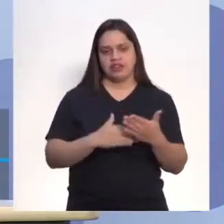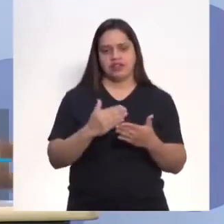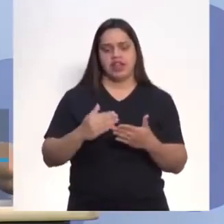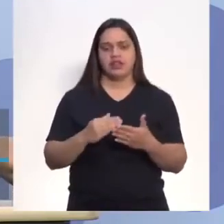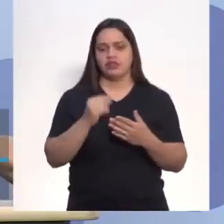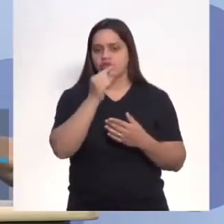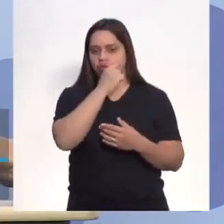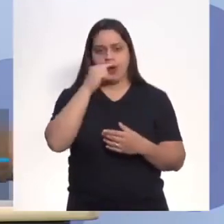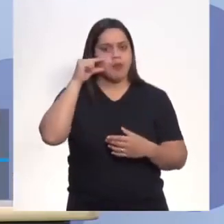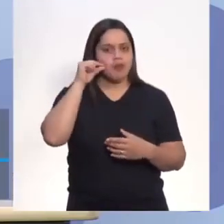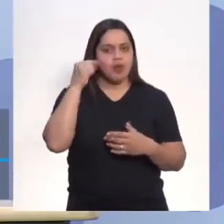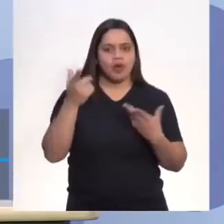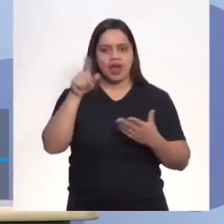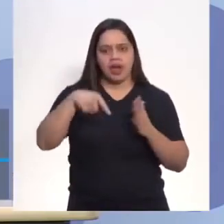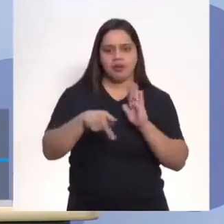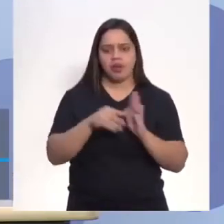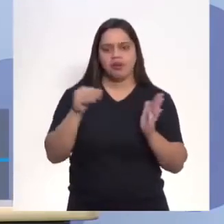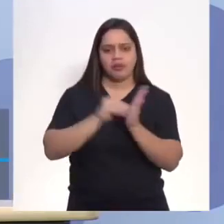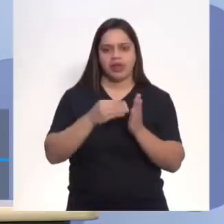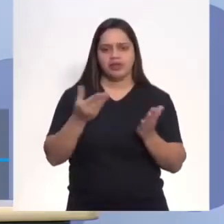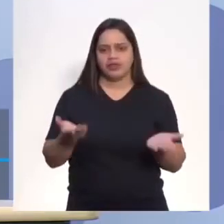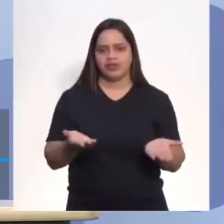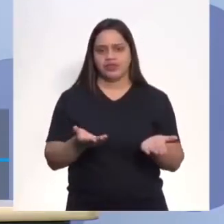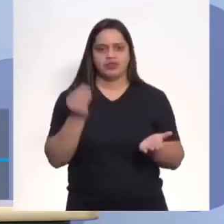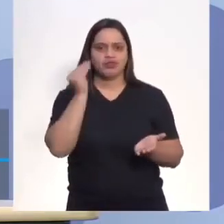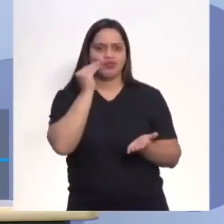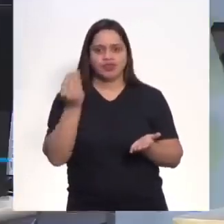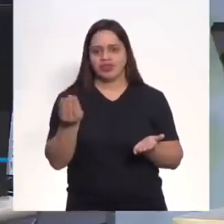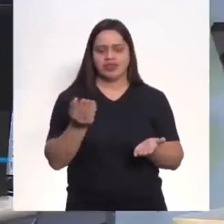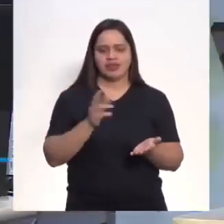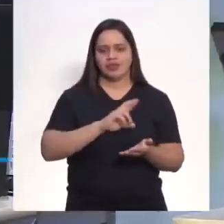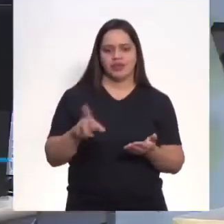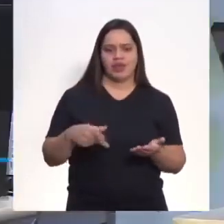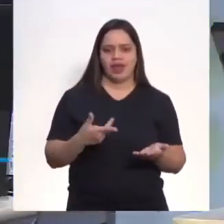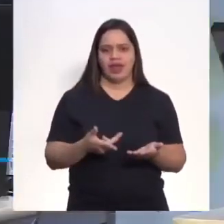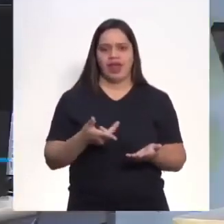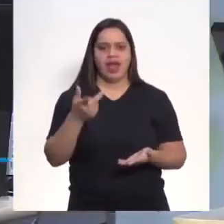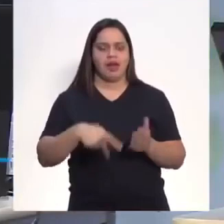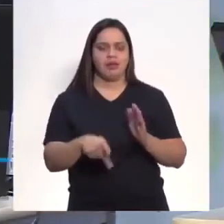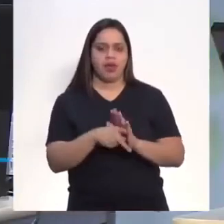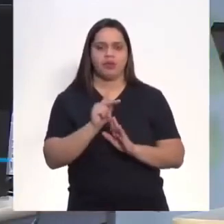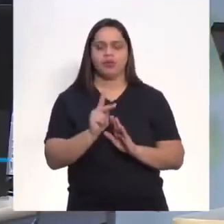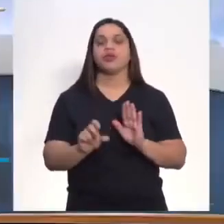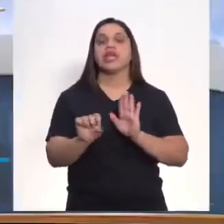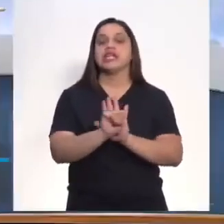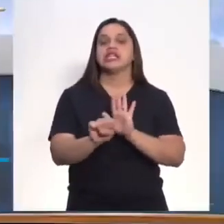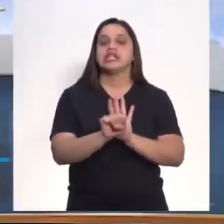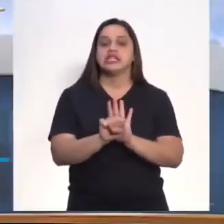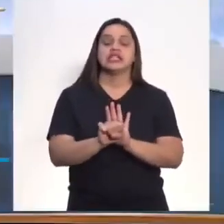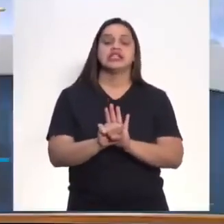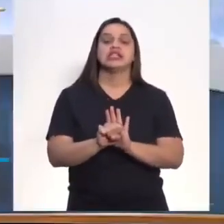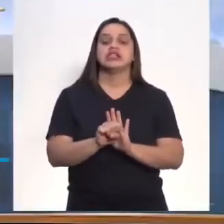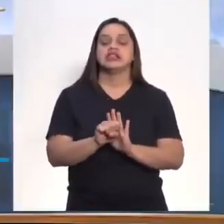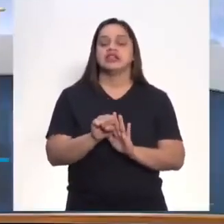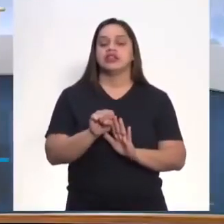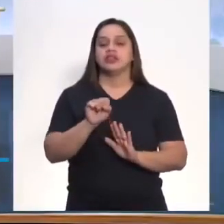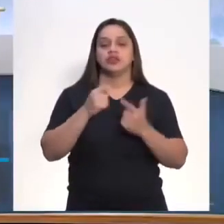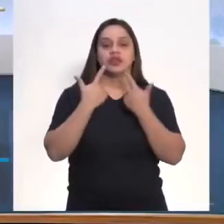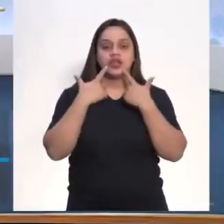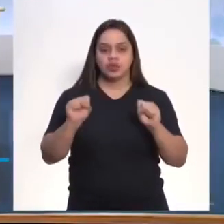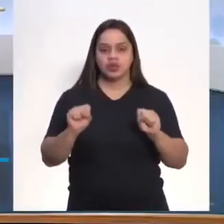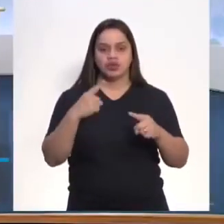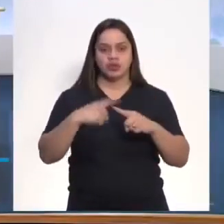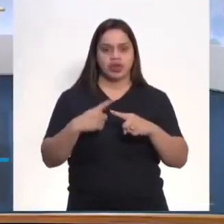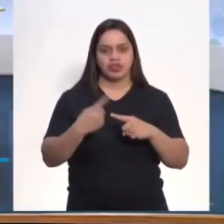beijo. Quem disse? Quem disse, exatamente. Pode ser um outro que aí tipo. é o signo linguístico que a gente chama, né? Isso. Quando a gente tenta colocar na nossa